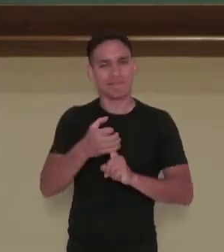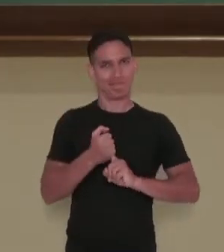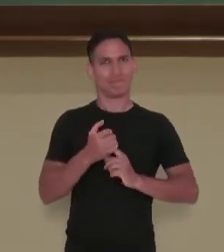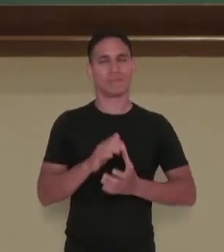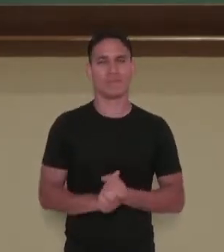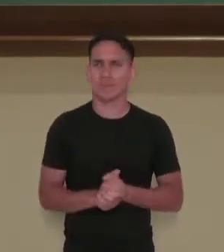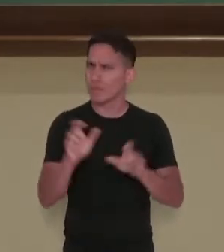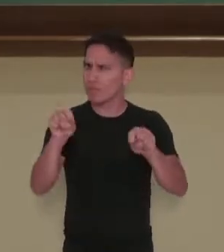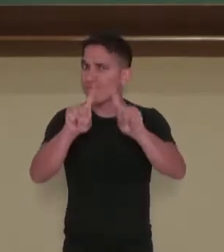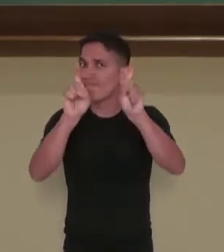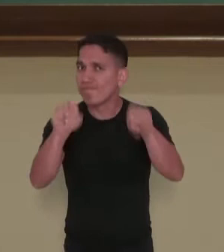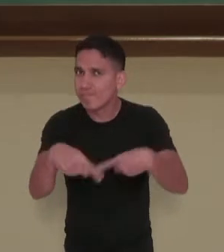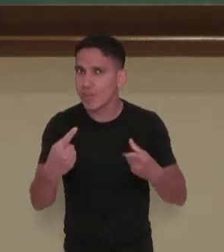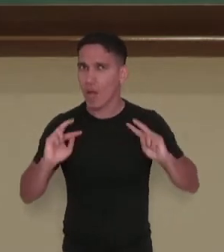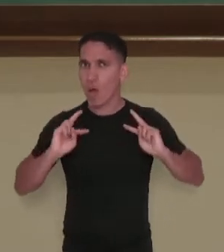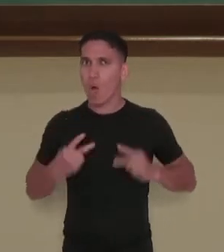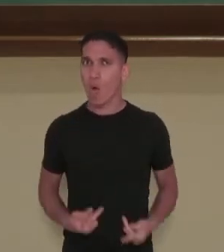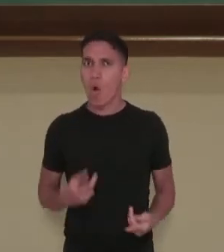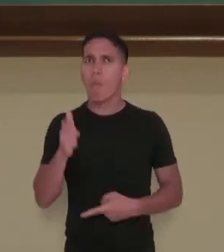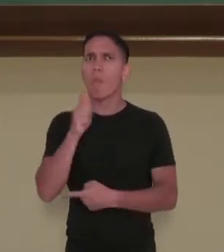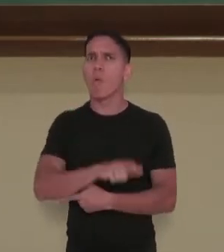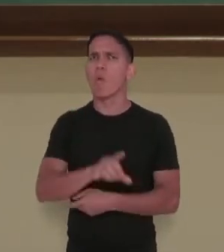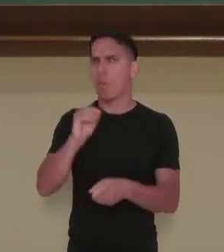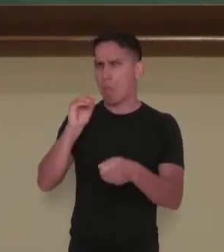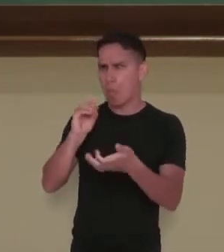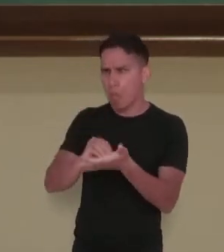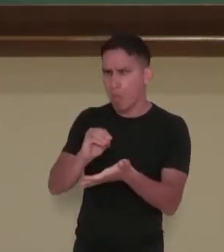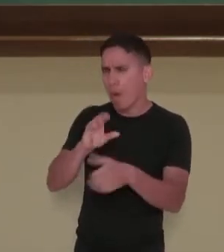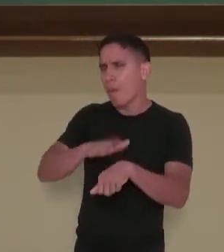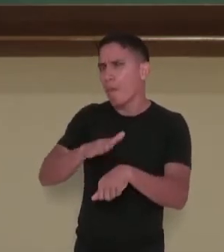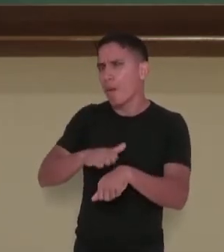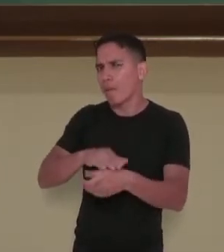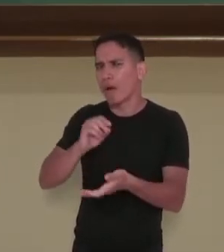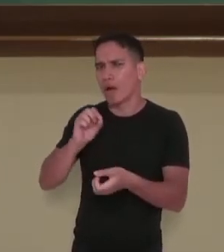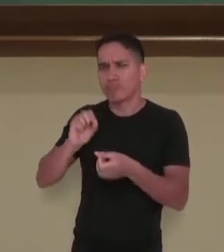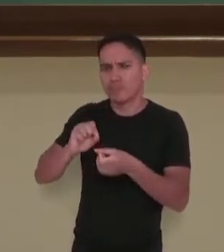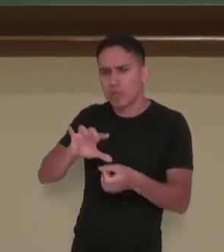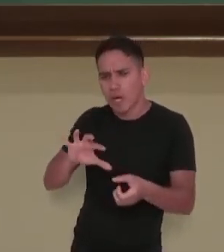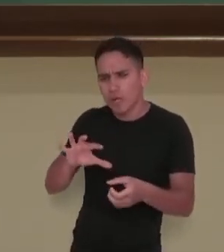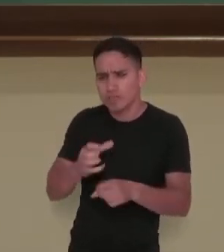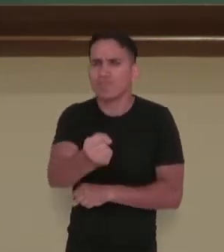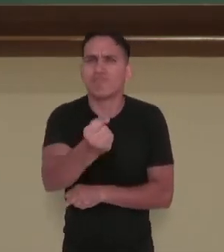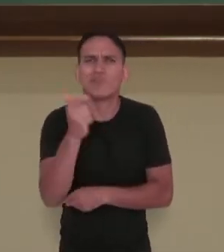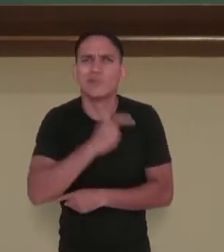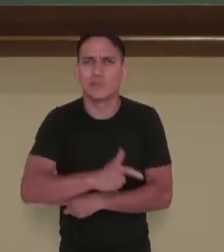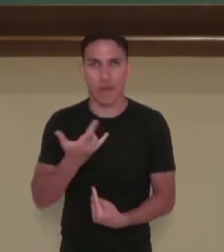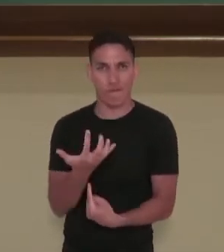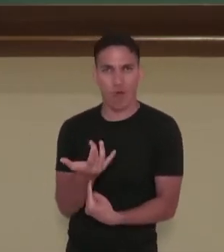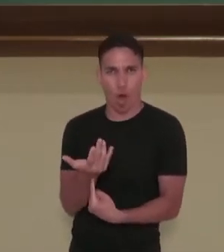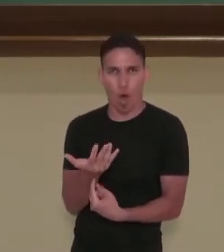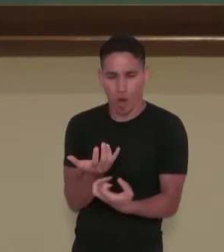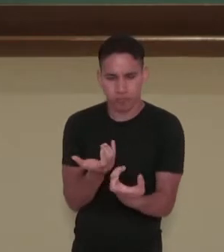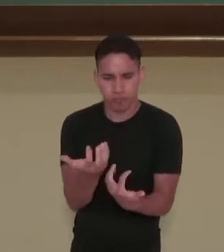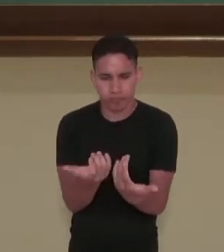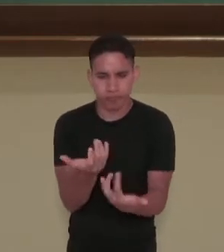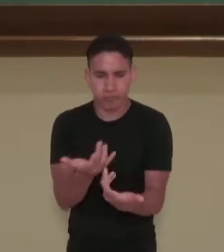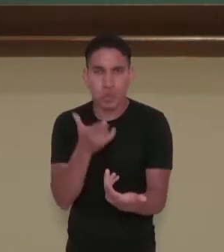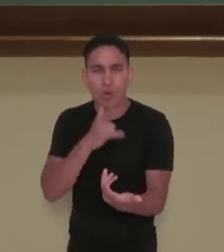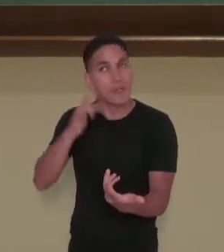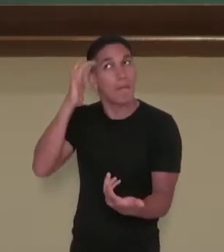o homem, quando consegue captar para si o fogo, ele conseguiu